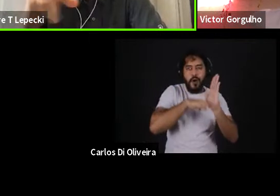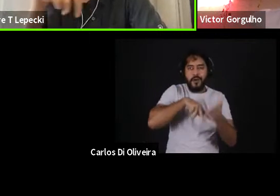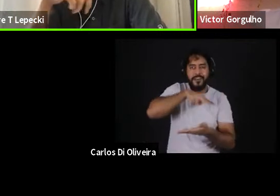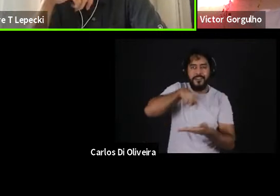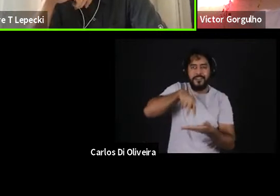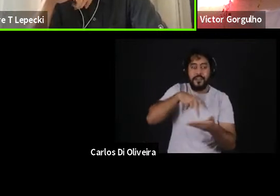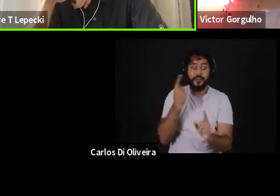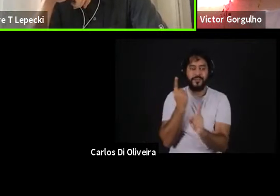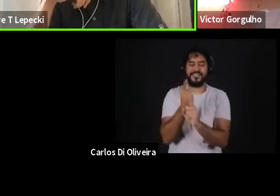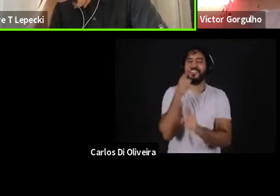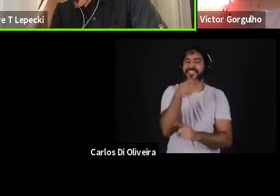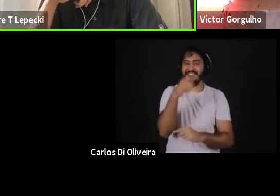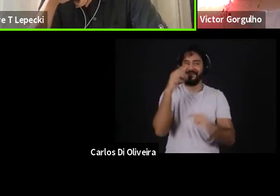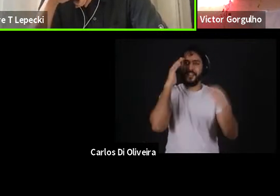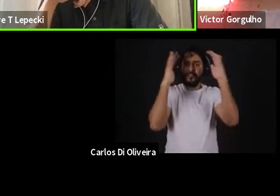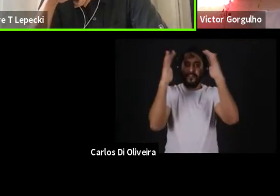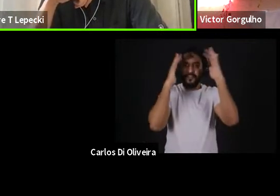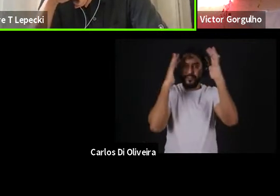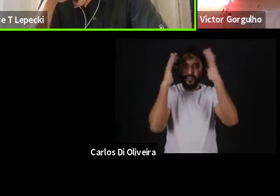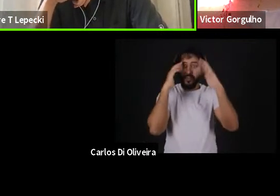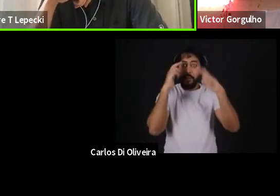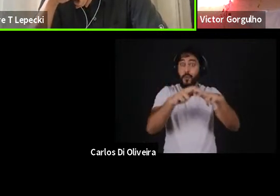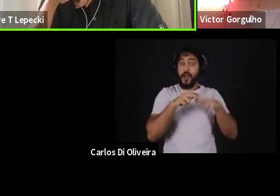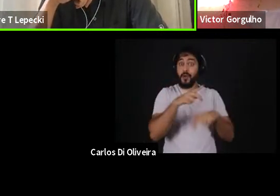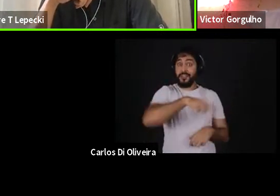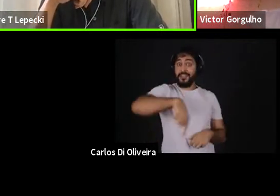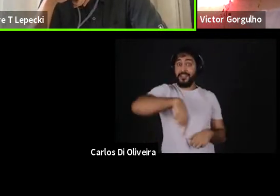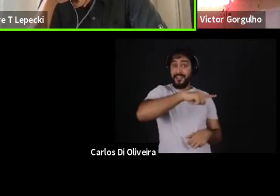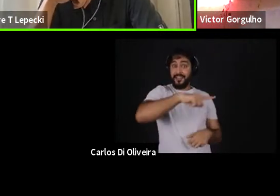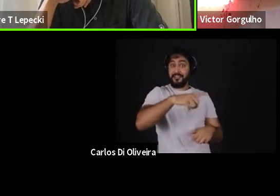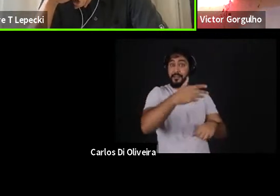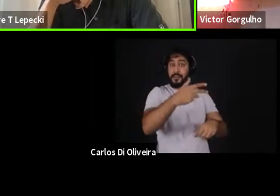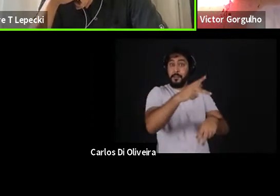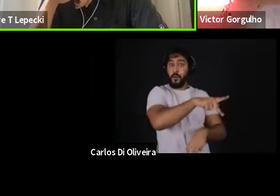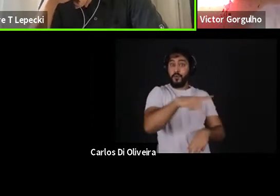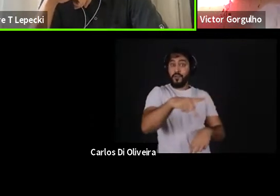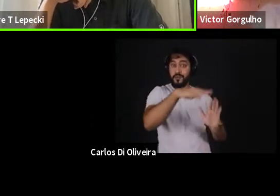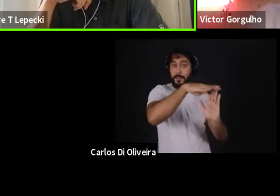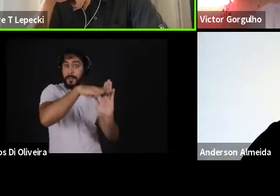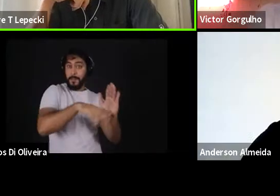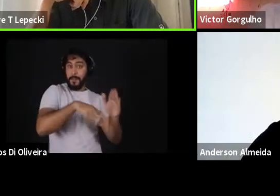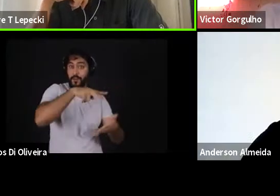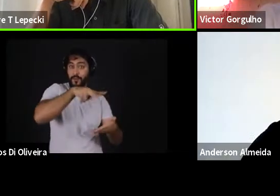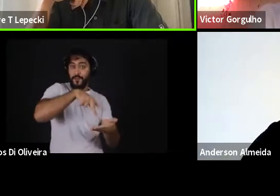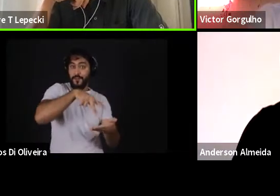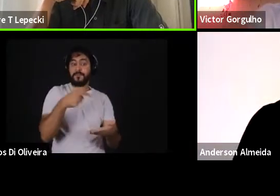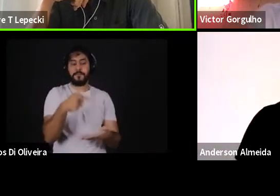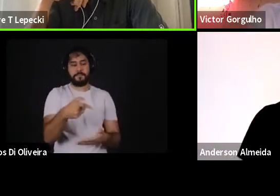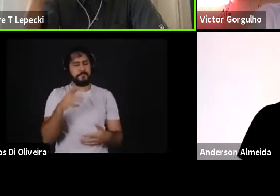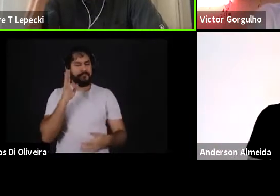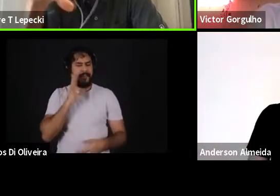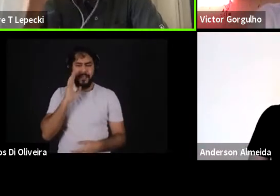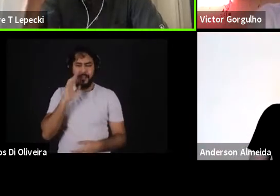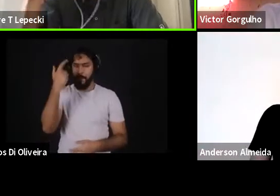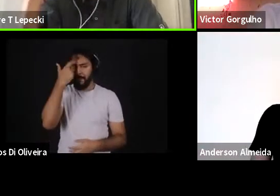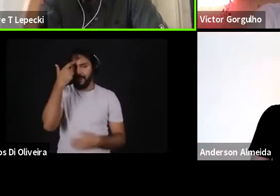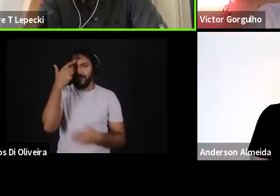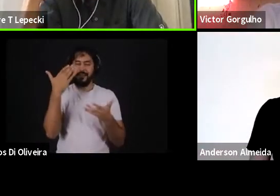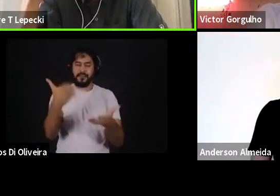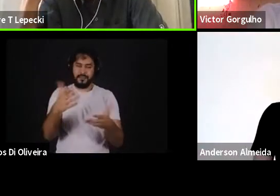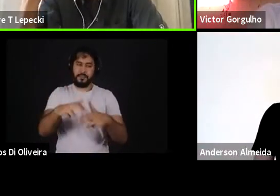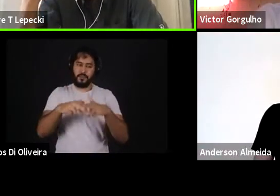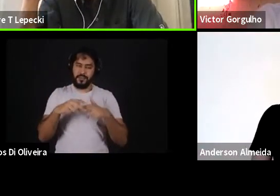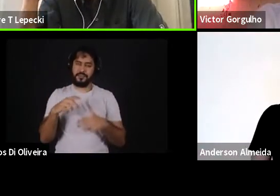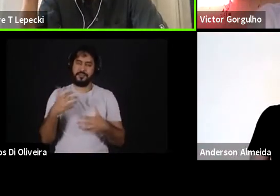via dos coreógrafos. Então, eu acho que isso é muito legal pensar assim, então já queríamos lançar